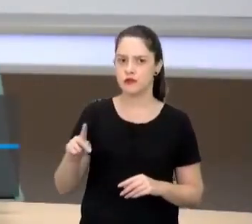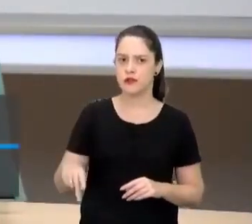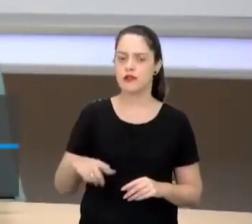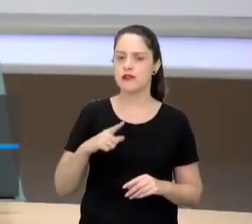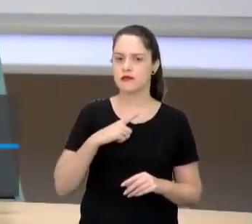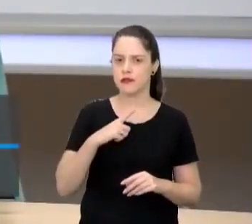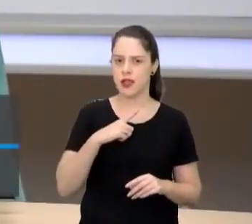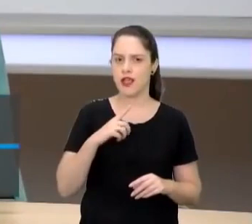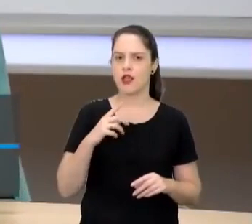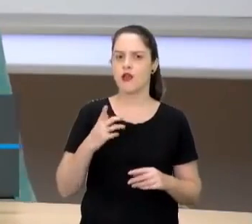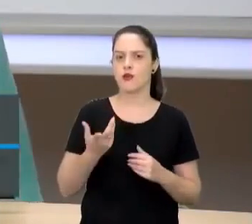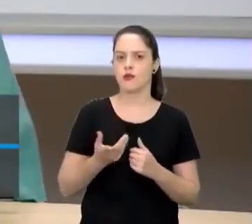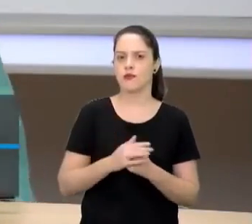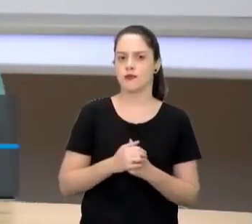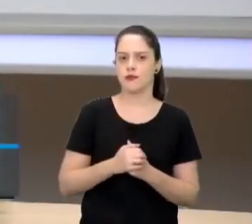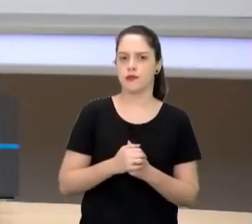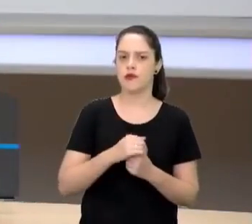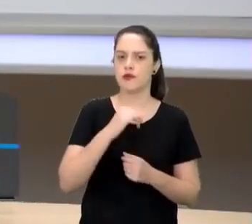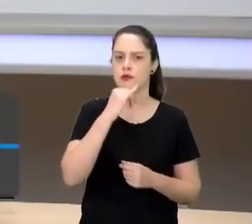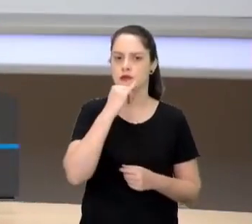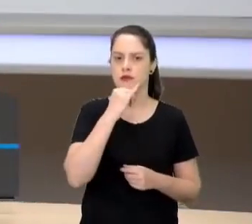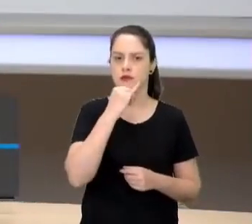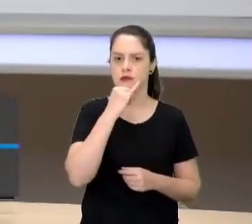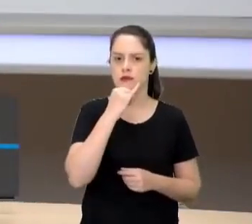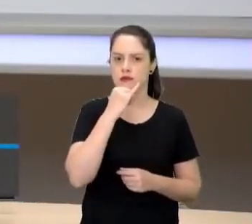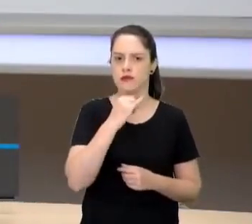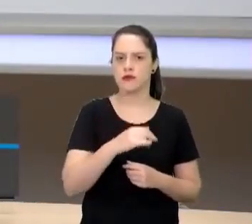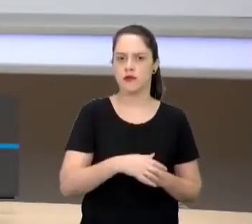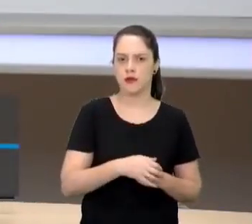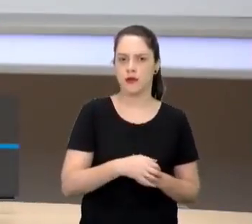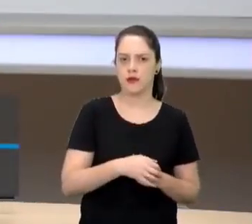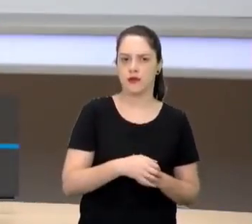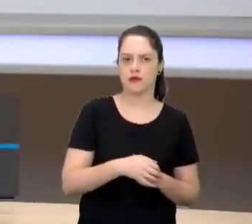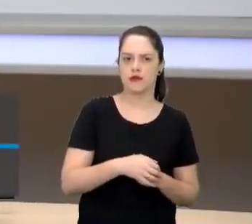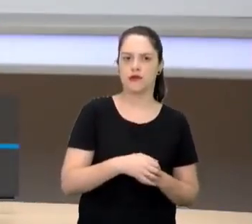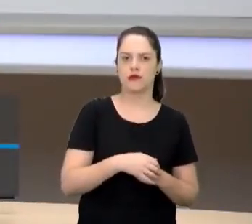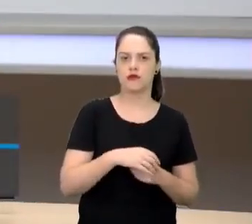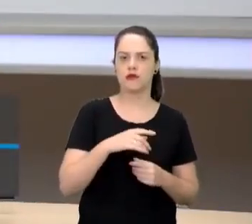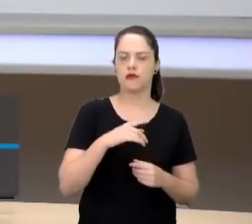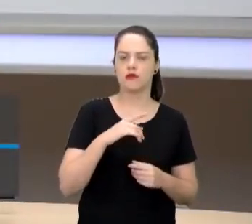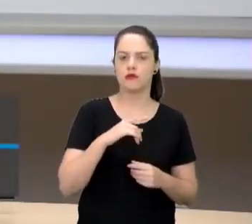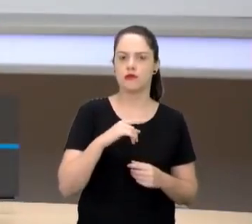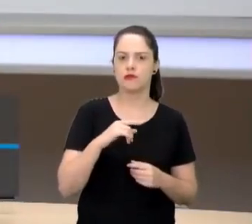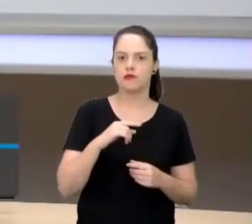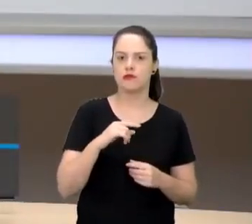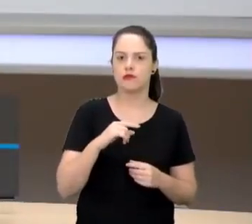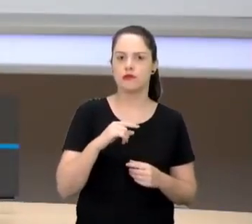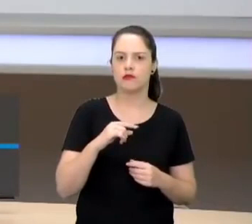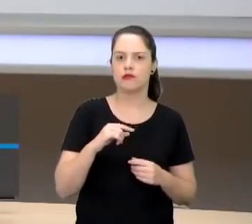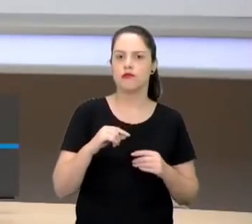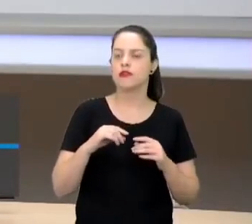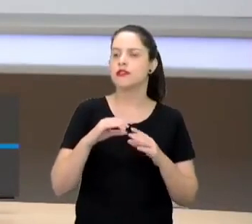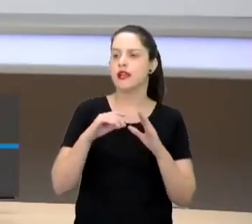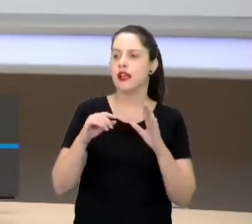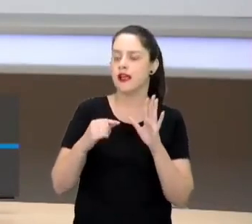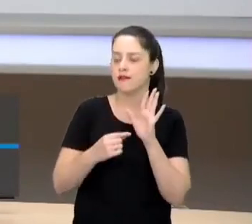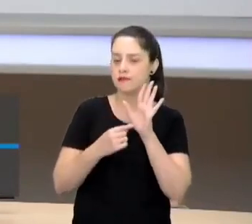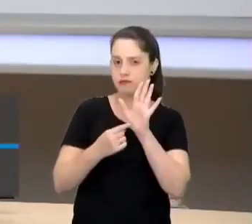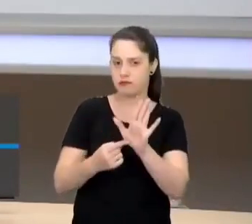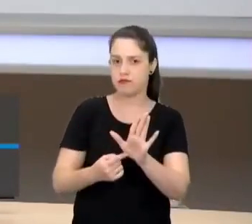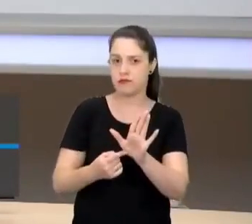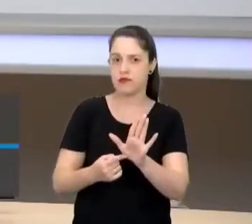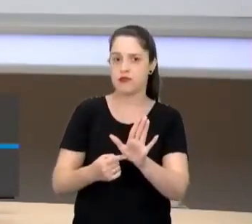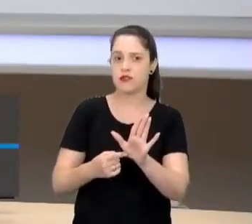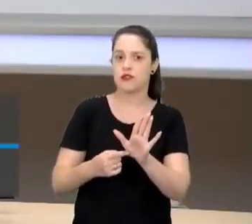ativa, que foi o caso, por exemplo, da tutoria da Roseli, do Silas, a